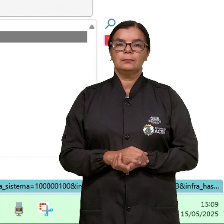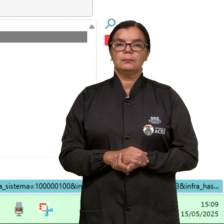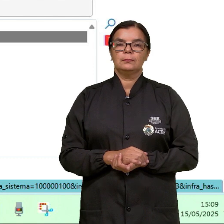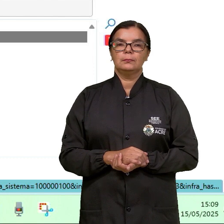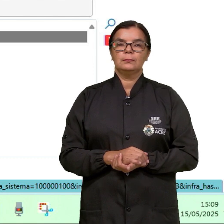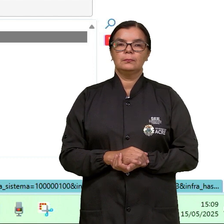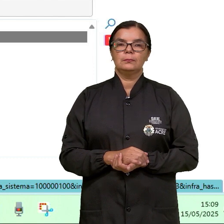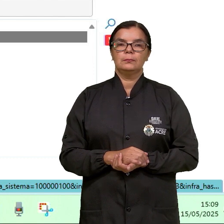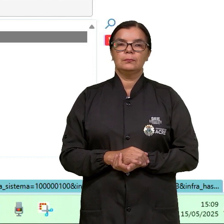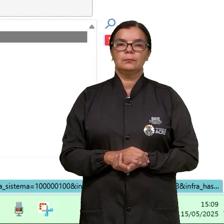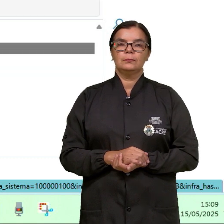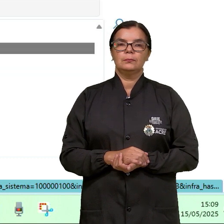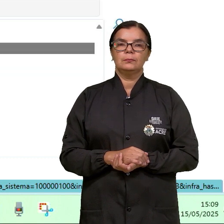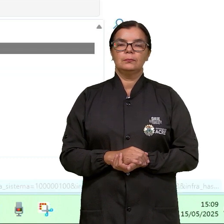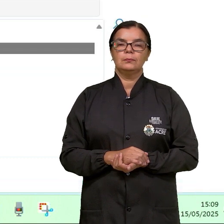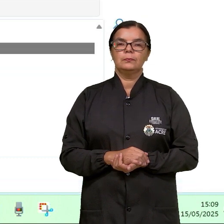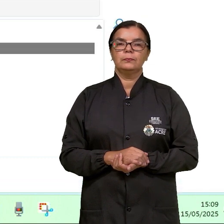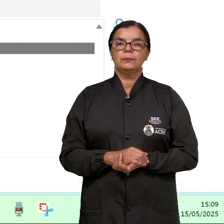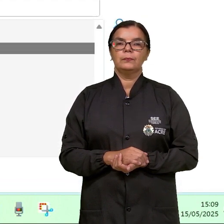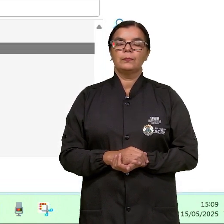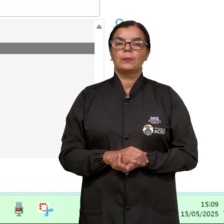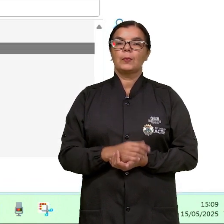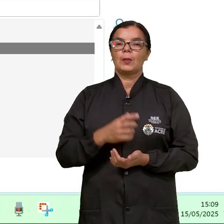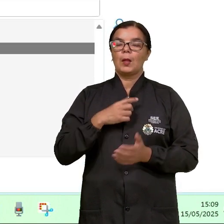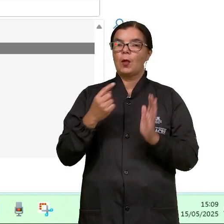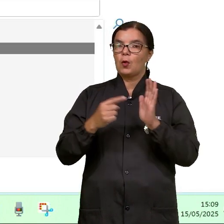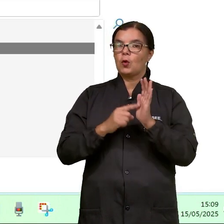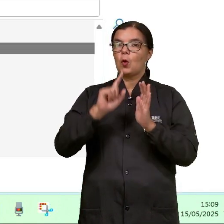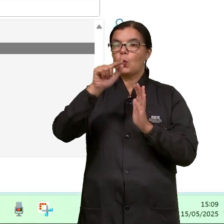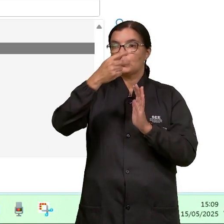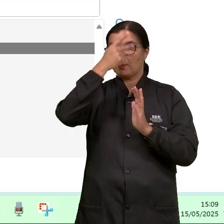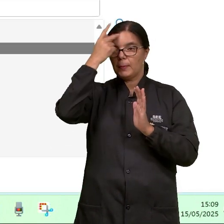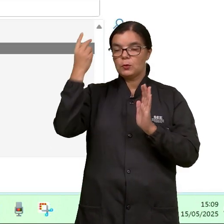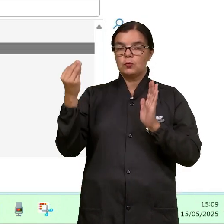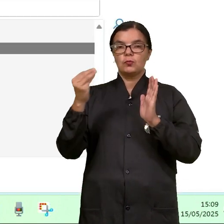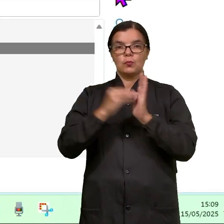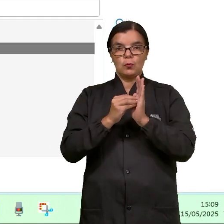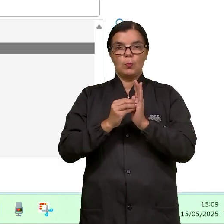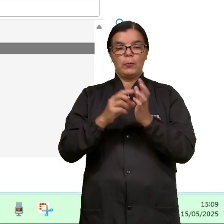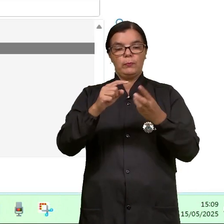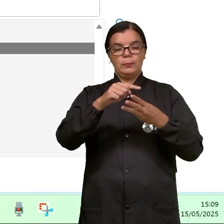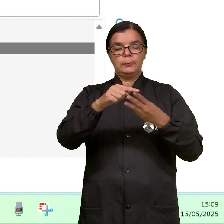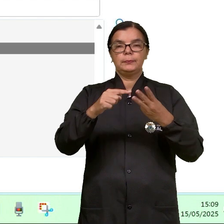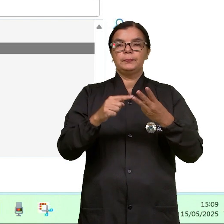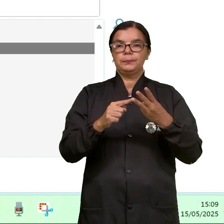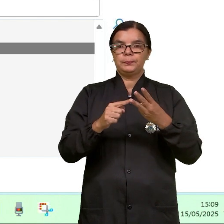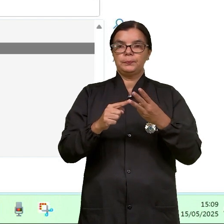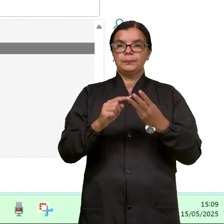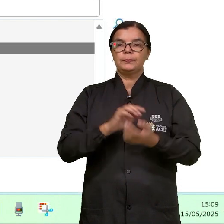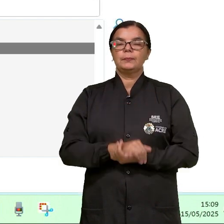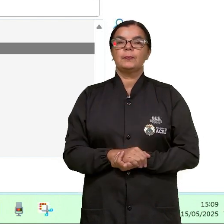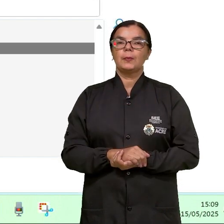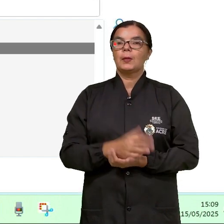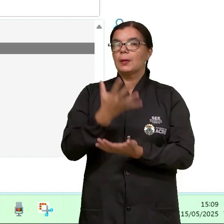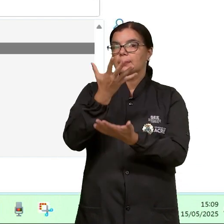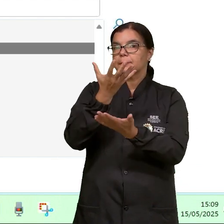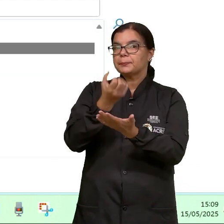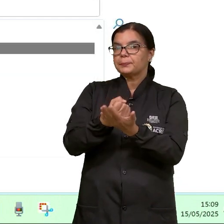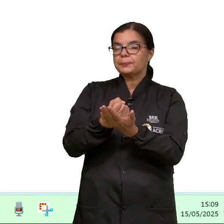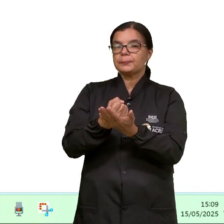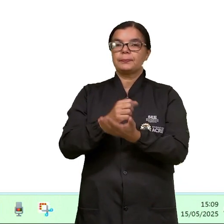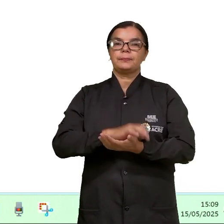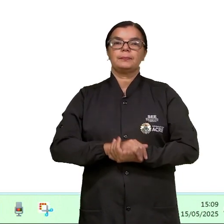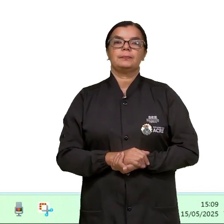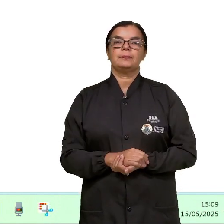Aqui, ó. Vou colocar qualquer um desses aqui, ó. Pronto, coloquei mais uma pessoa aqui para ficar 3 e cliquei em